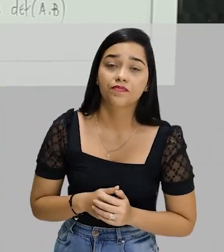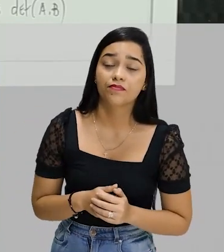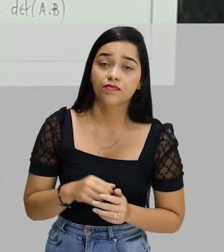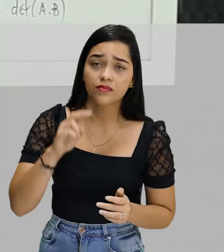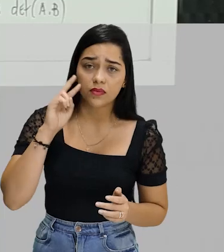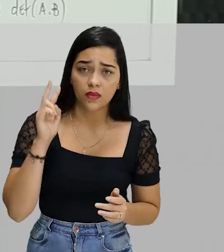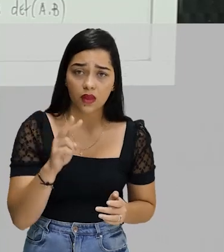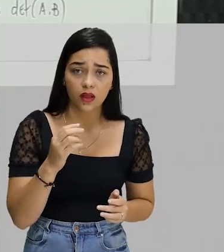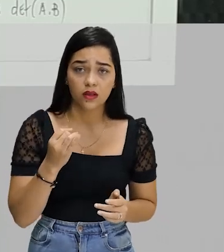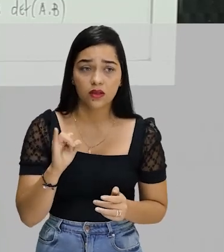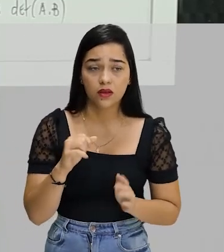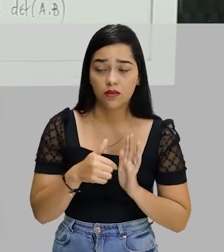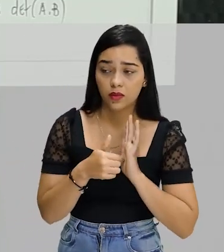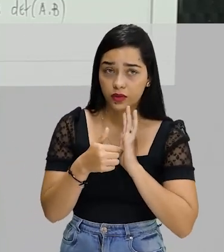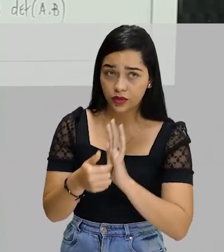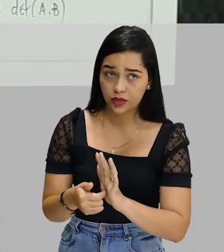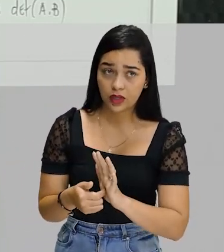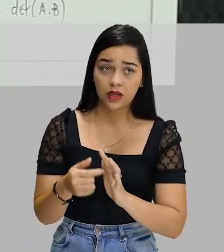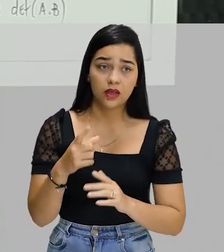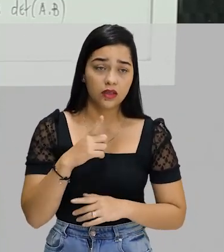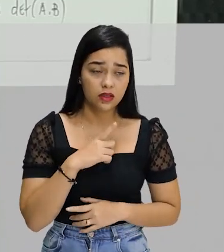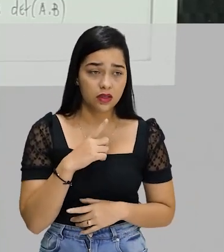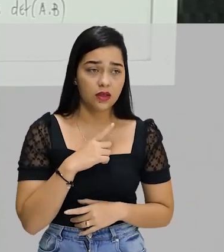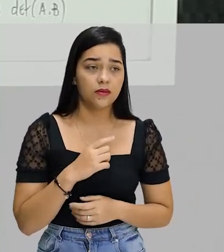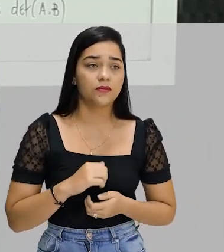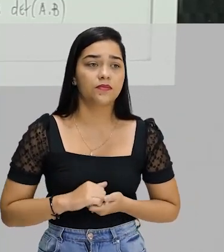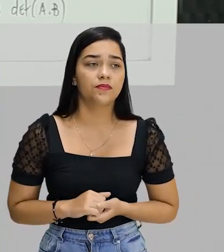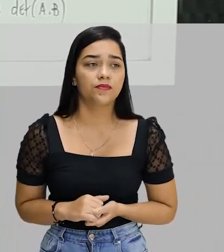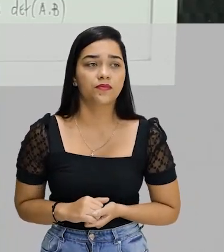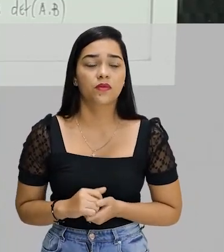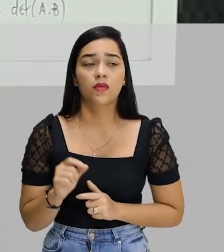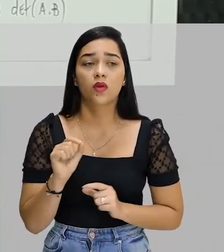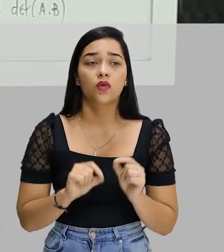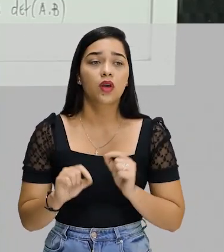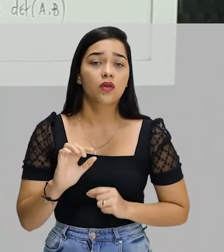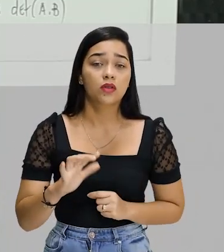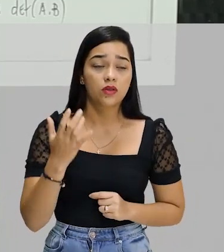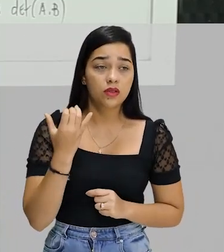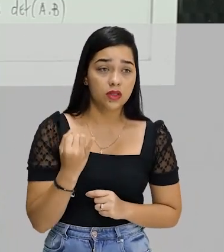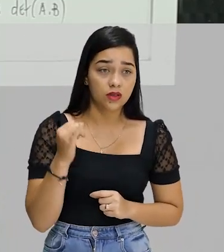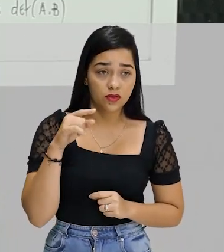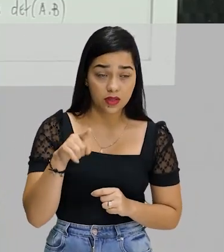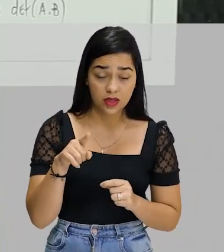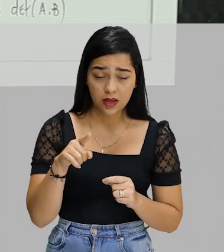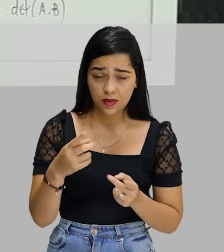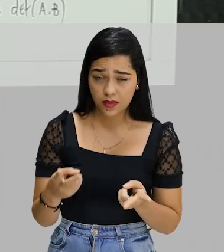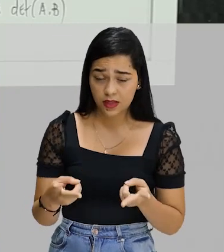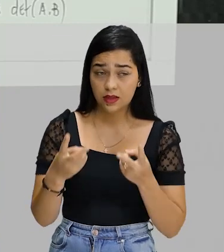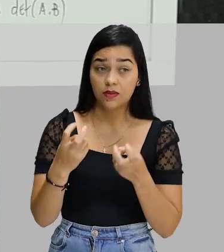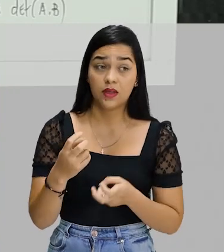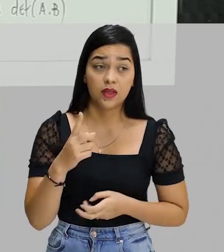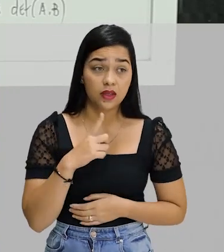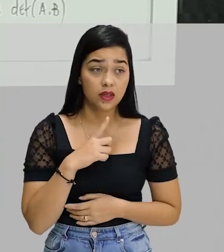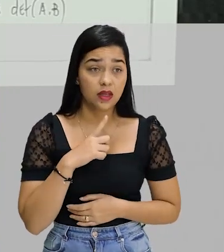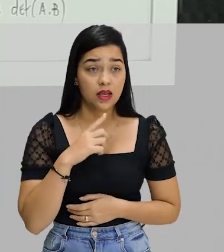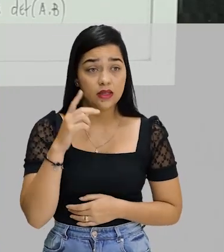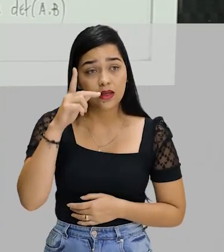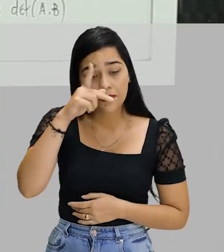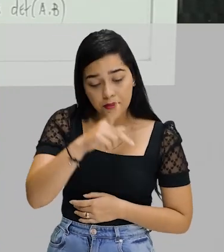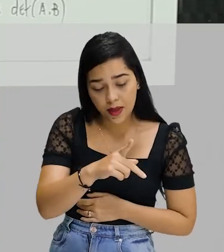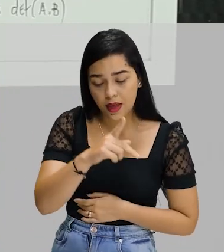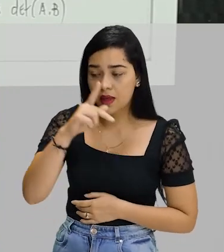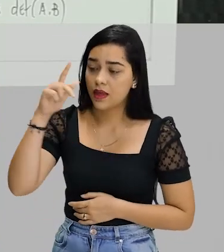veja só mostrar aqui uma propriedade dessas aqui. O que aconteceu? Se você perceber essa matriz P e